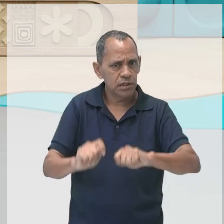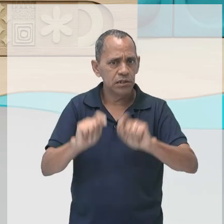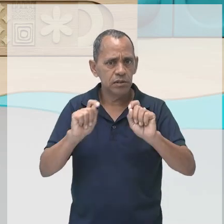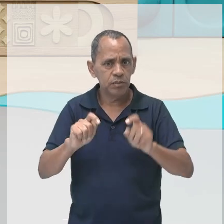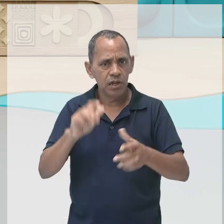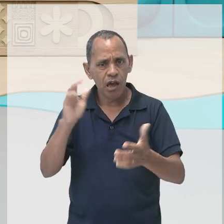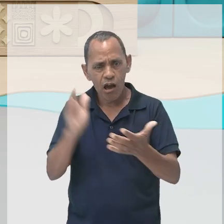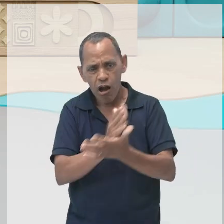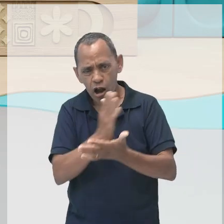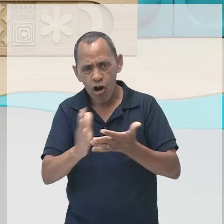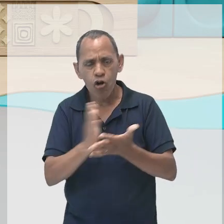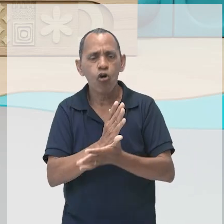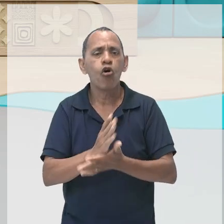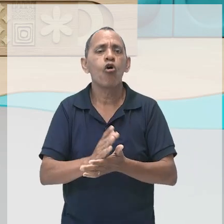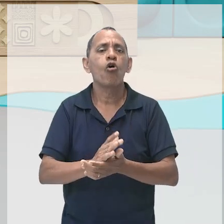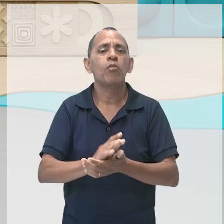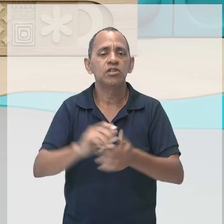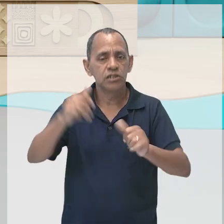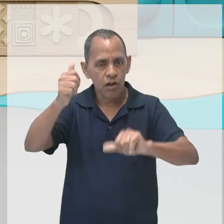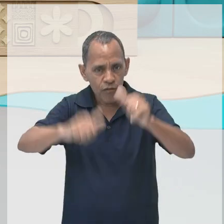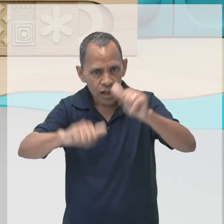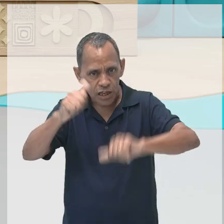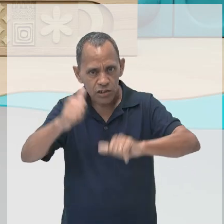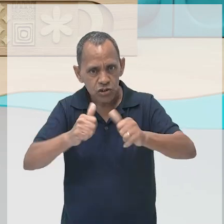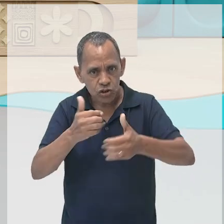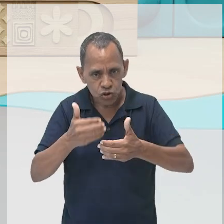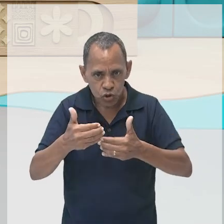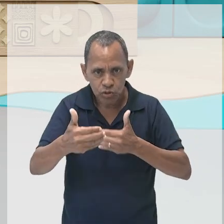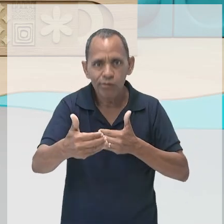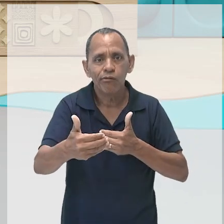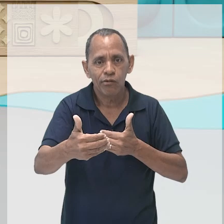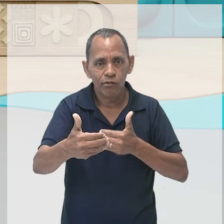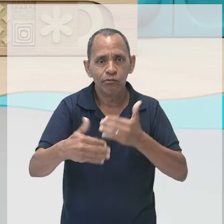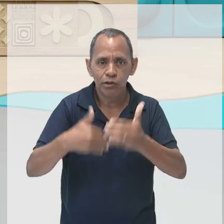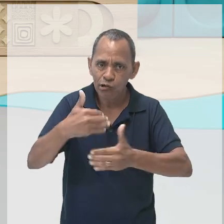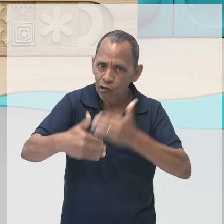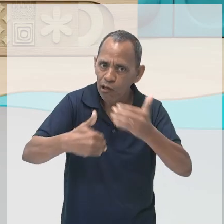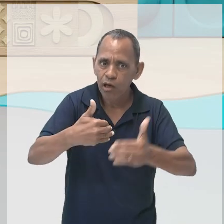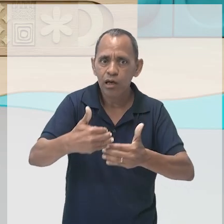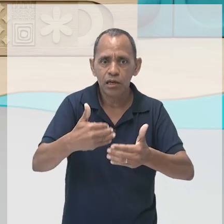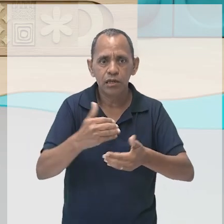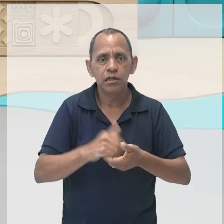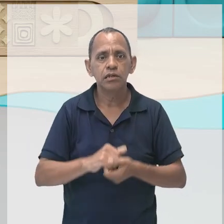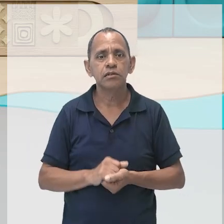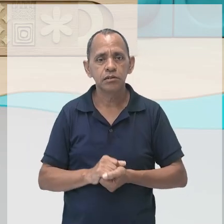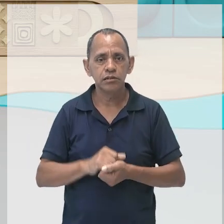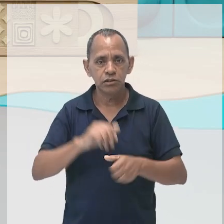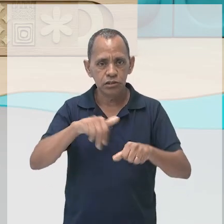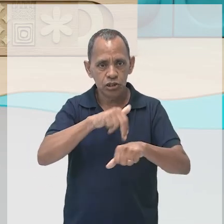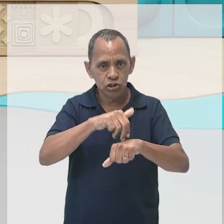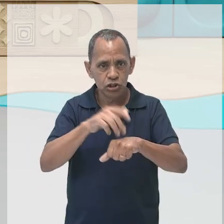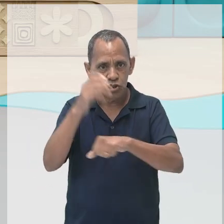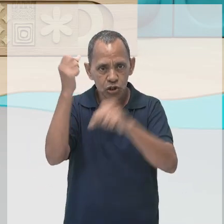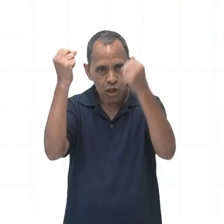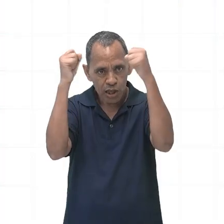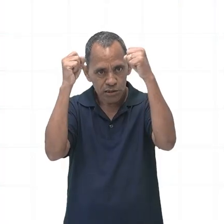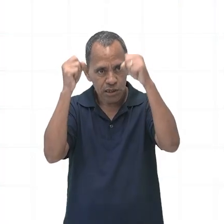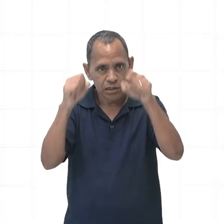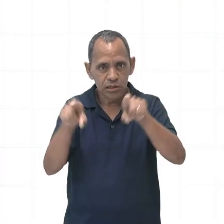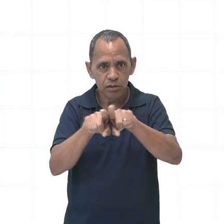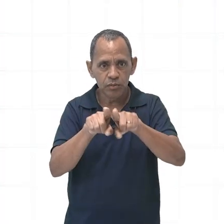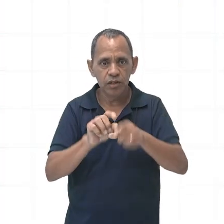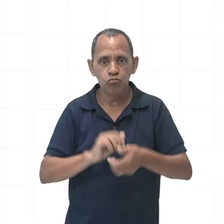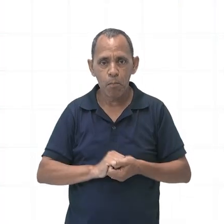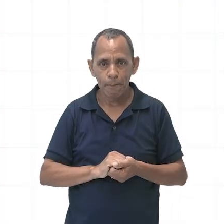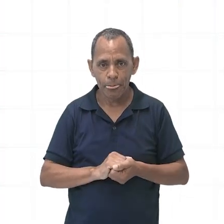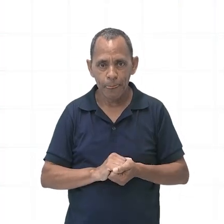são desenvolvidas em uma sessão de ginástica localizada. Agora, falando sobre os benefícios, vamos ver